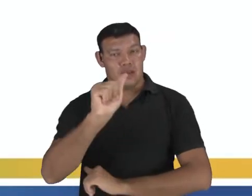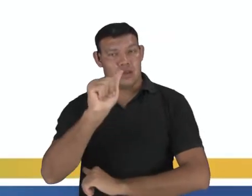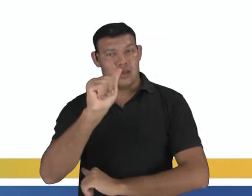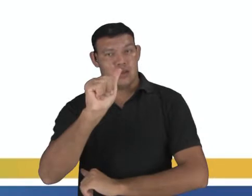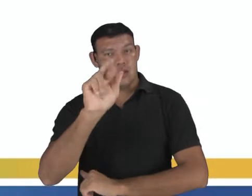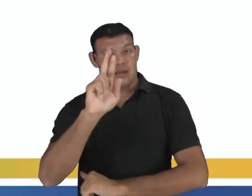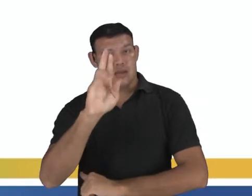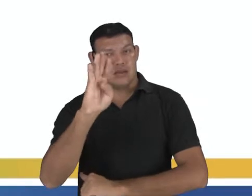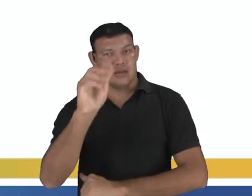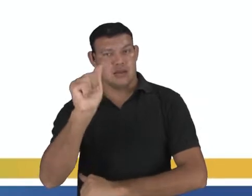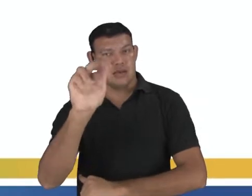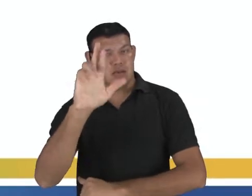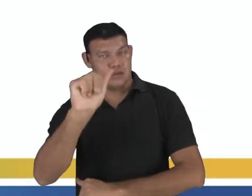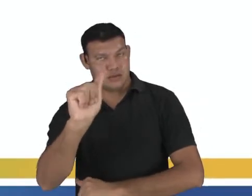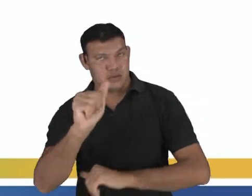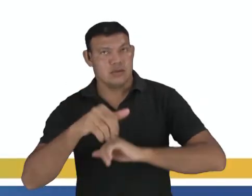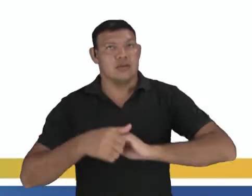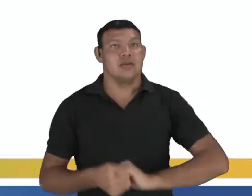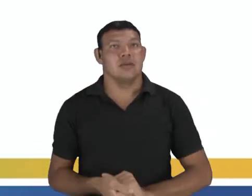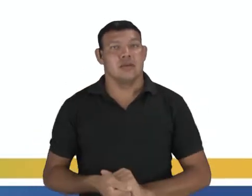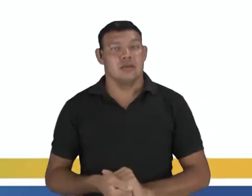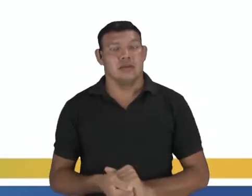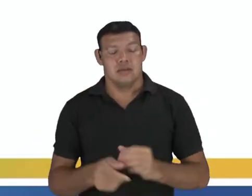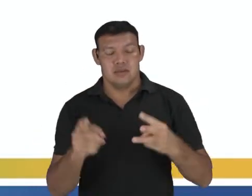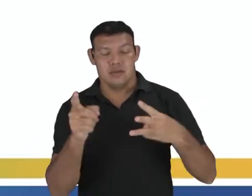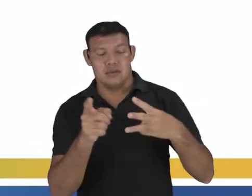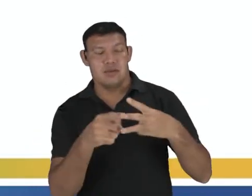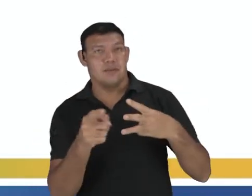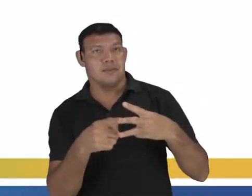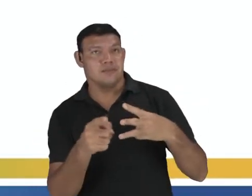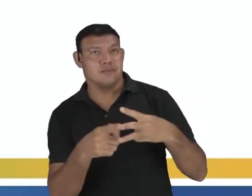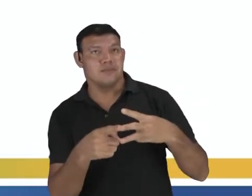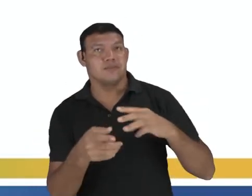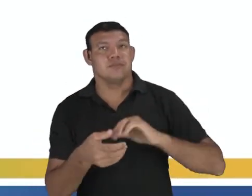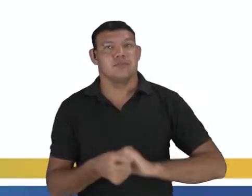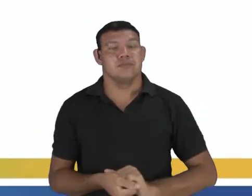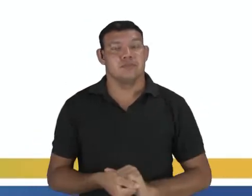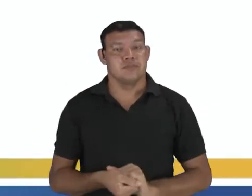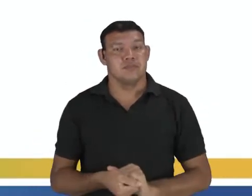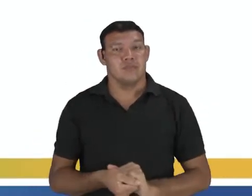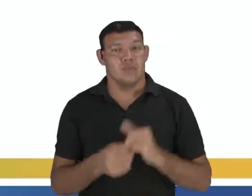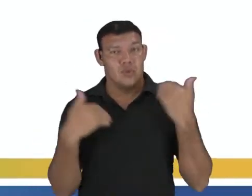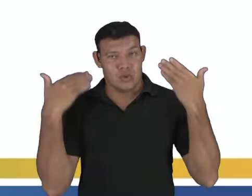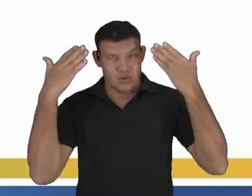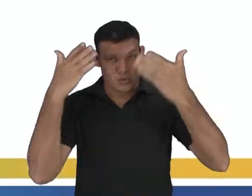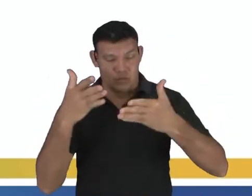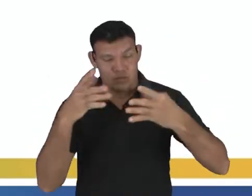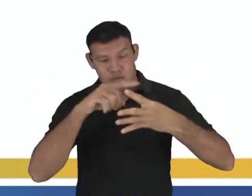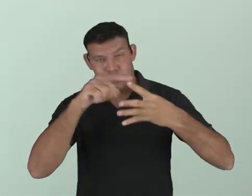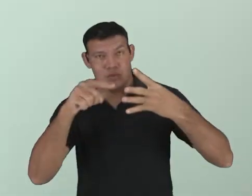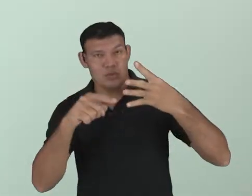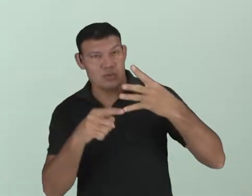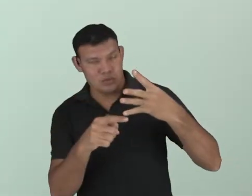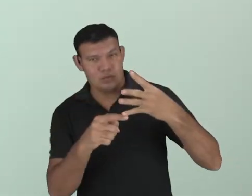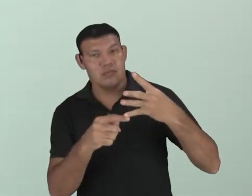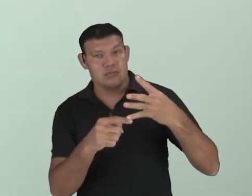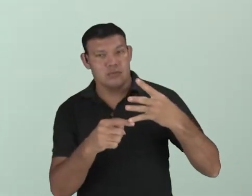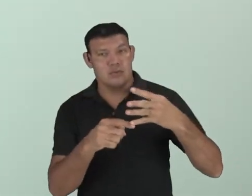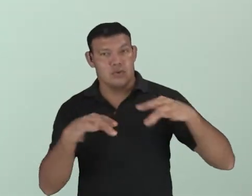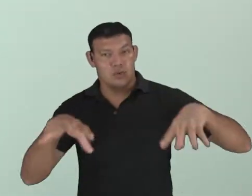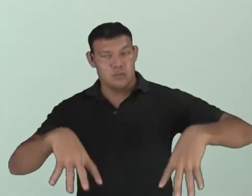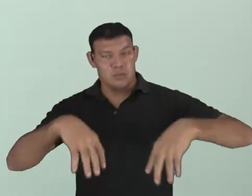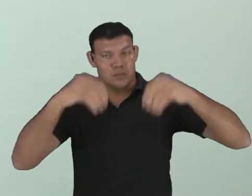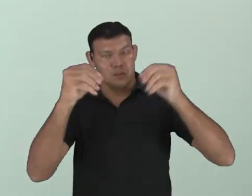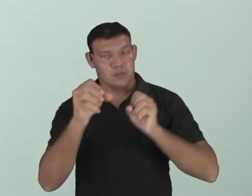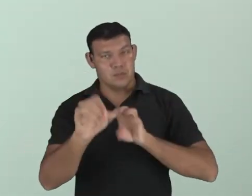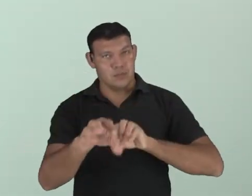outros cientistas. A segunda é voltado para os 4 pilares da educação numa visão da neurociência,